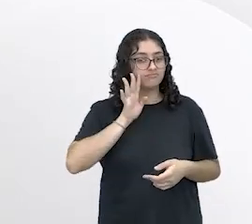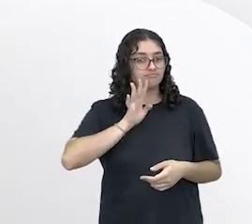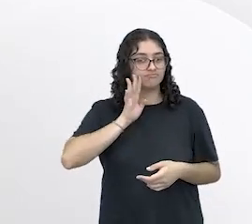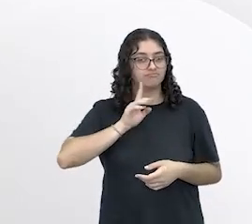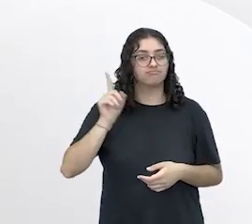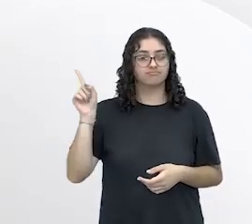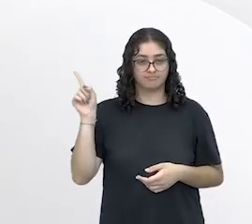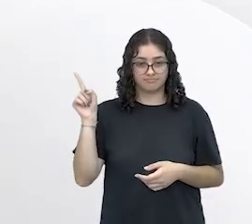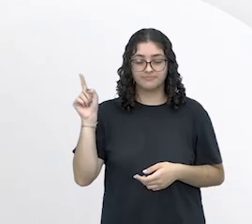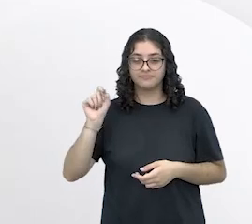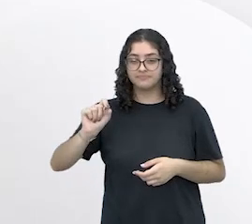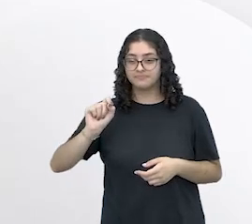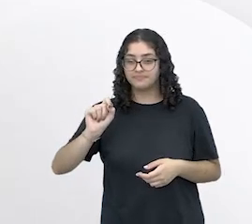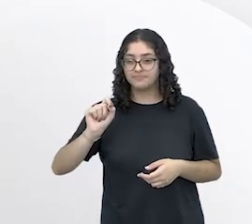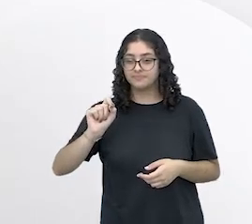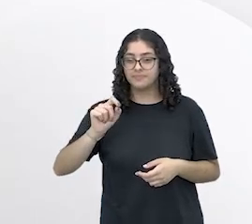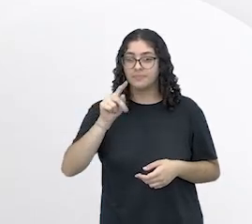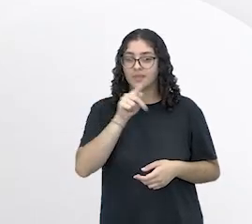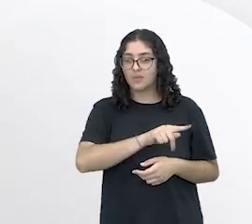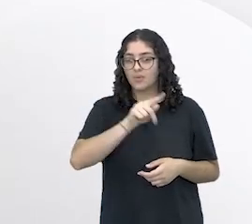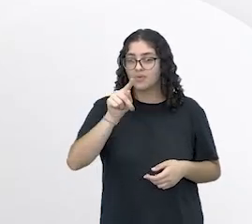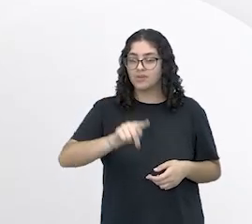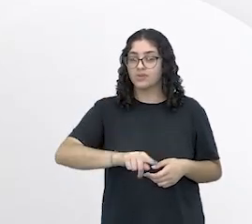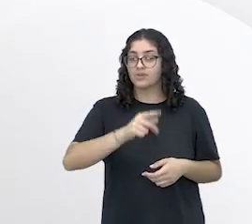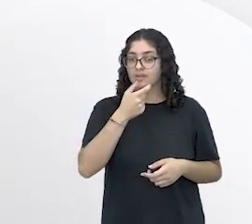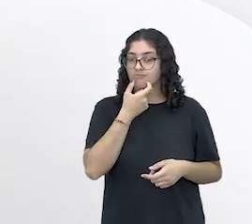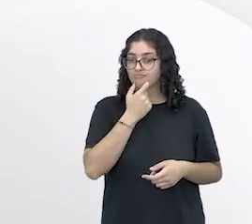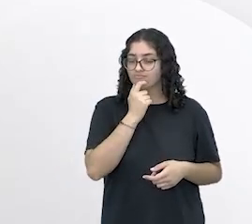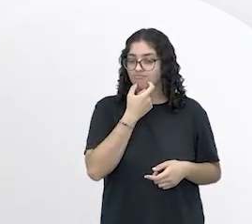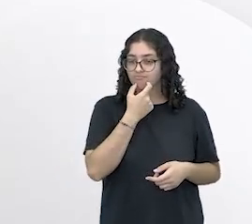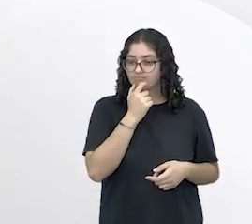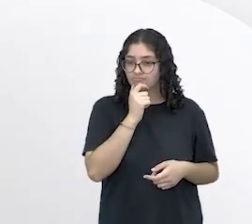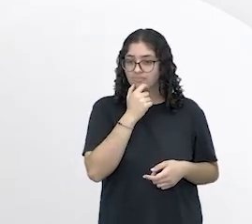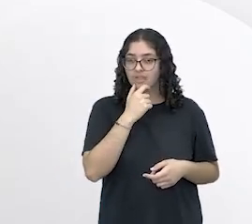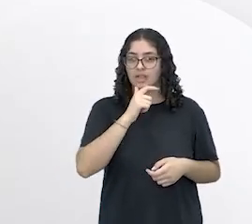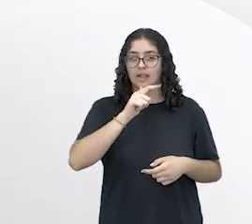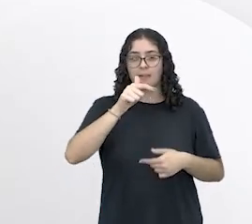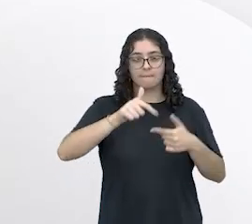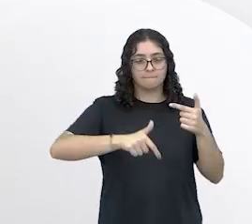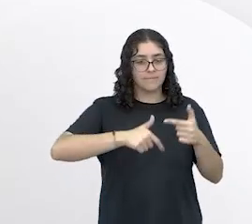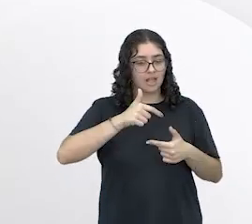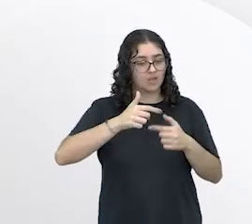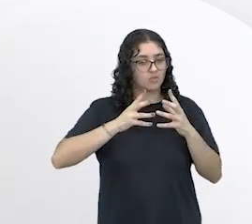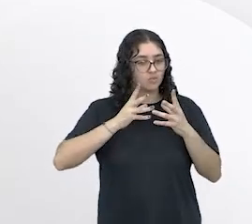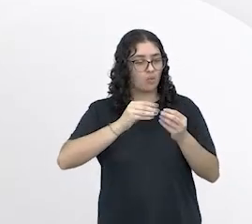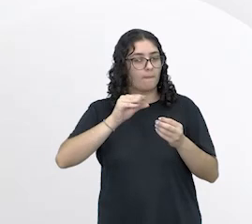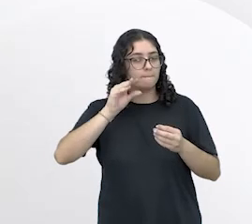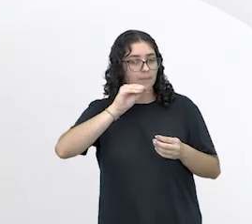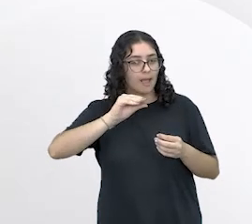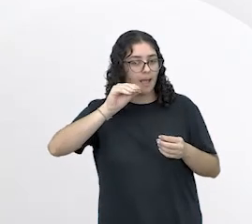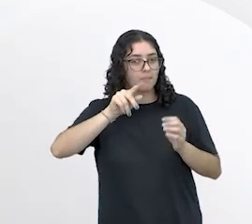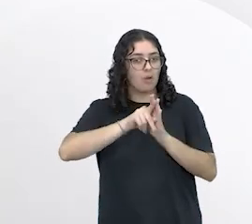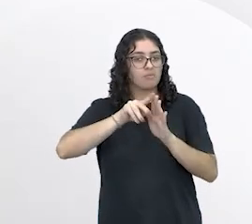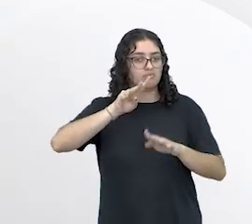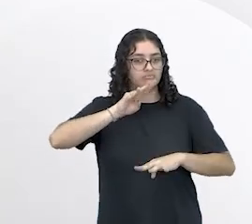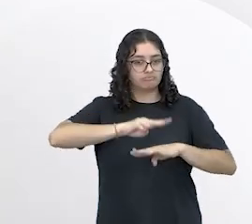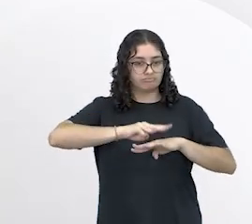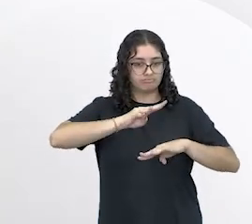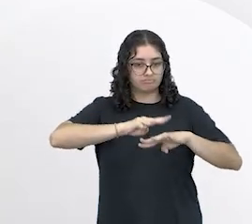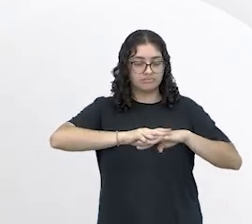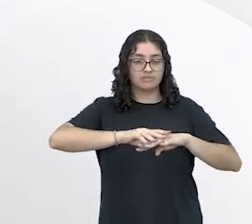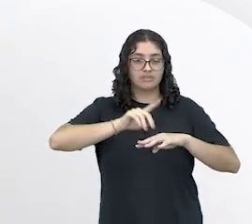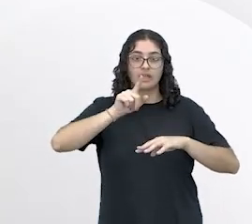É um vídeo onde uma professora de inglês, ela vai trabalhar todo o vocabulário, né, de matemática para